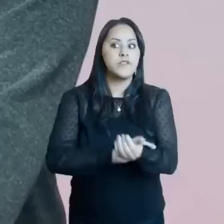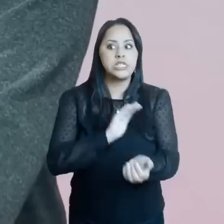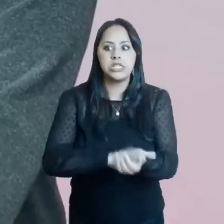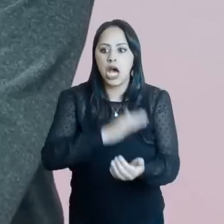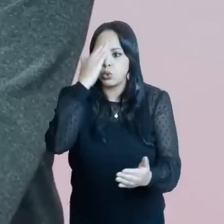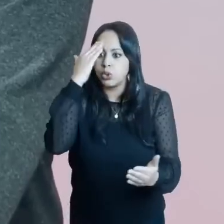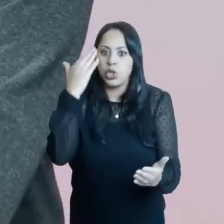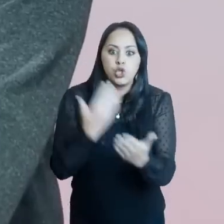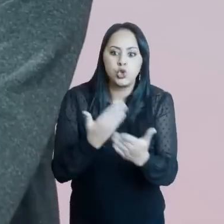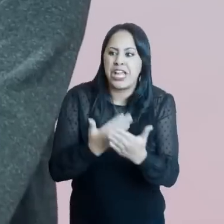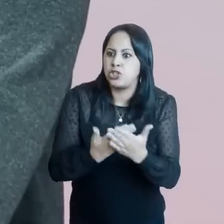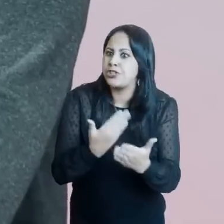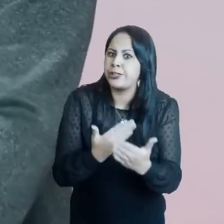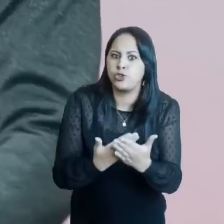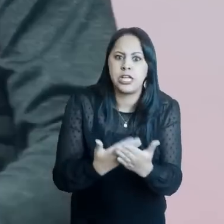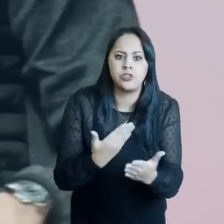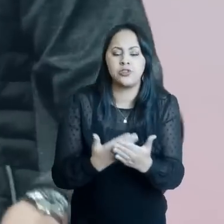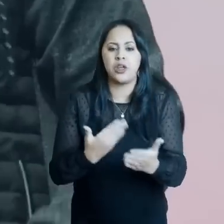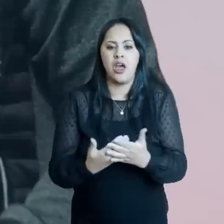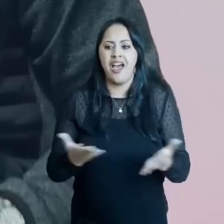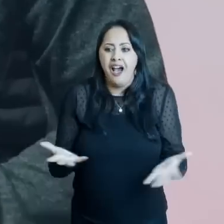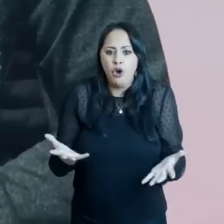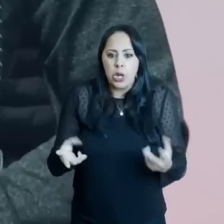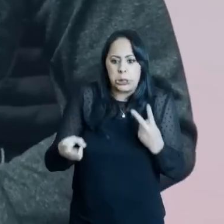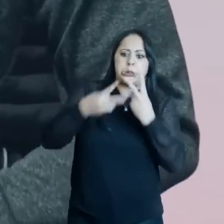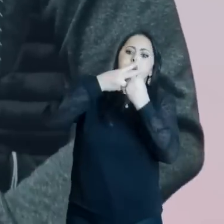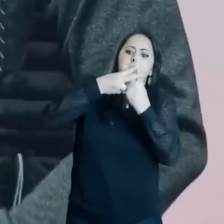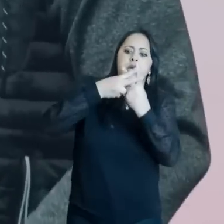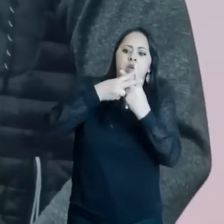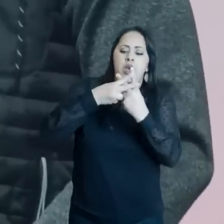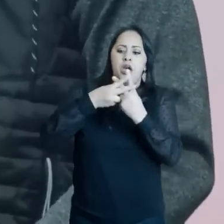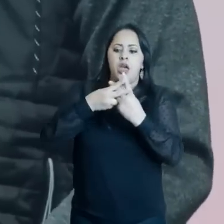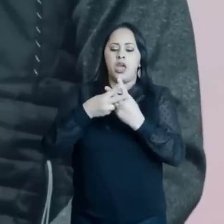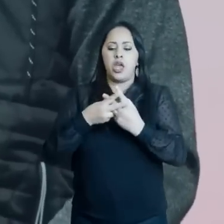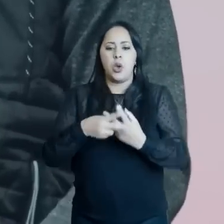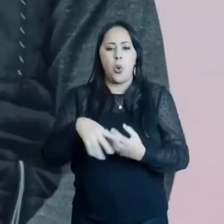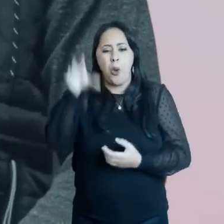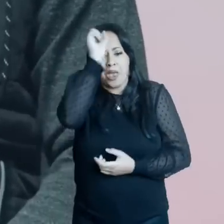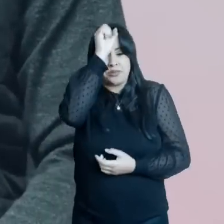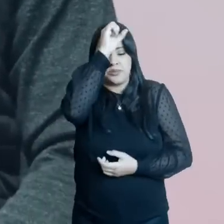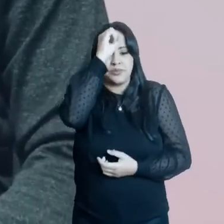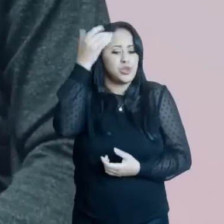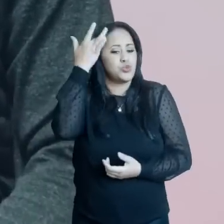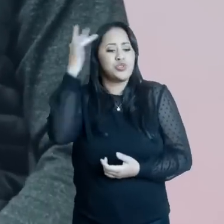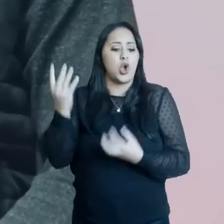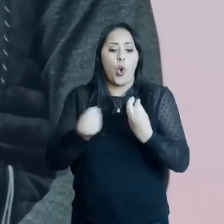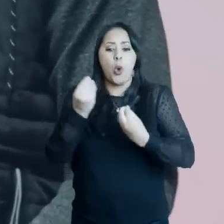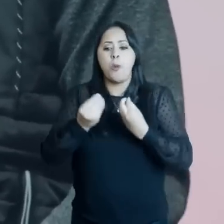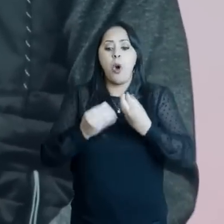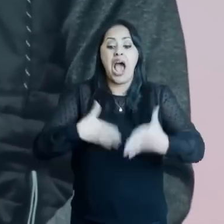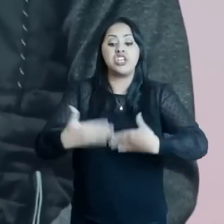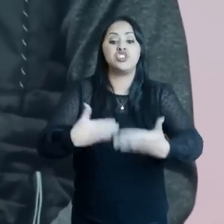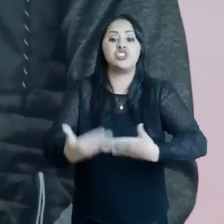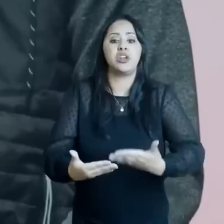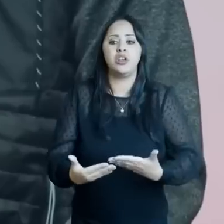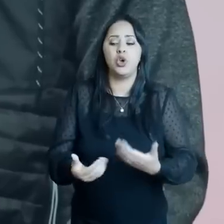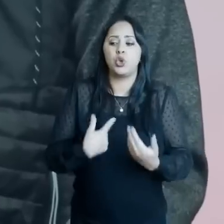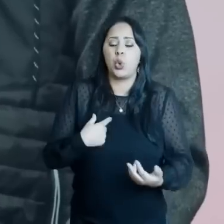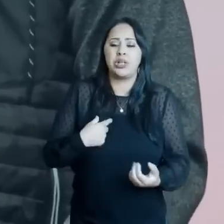estudo. Agora estou preso no conhecimento e não sei como entrar em ação. Algo me trava. Sabe como sair